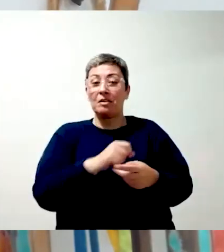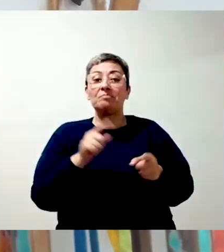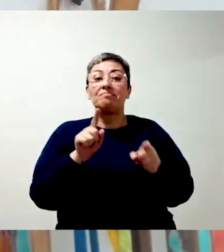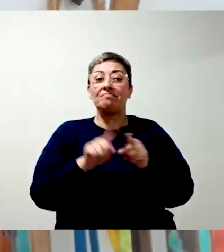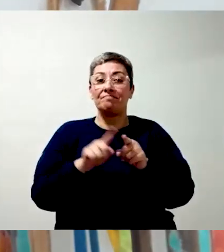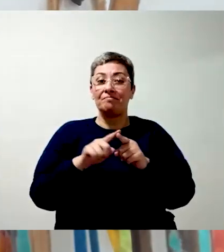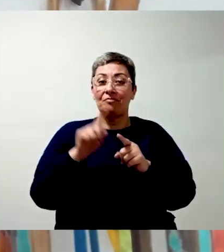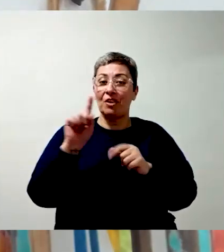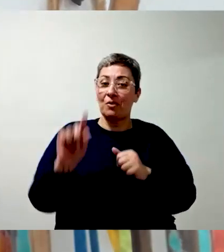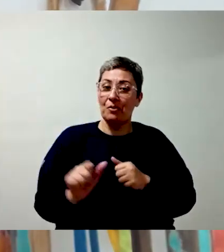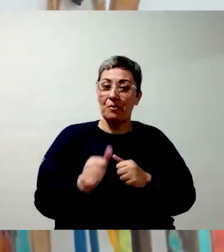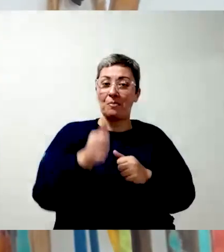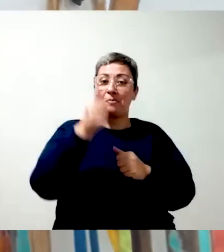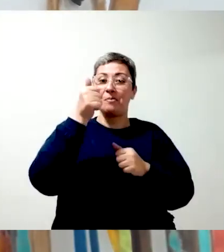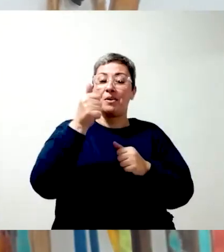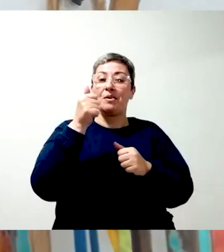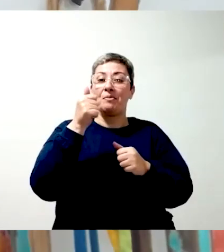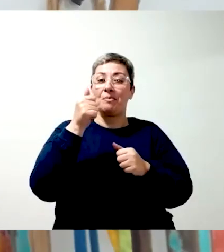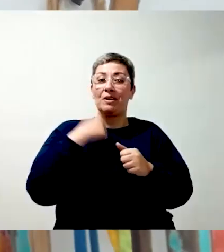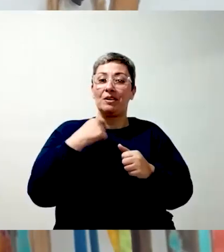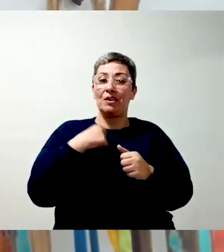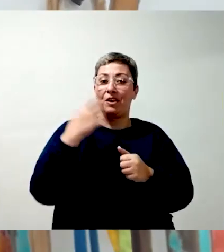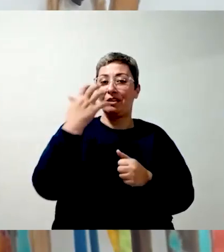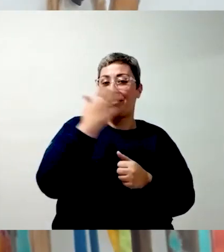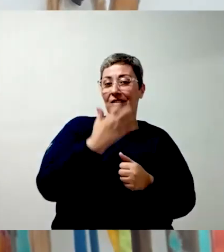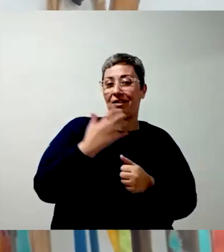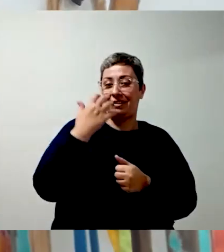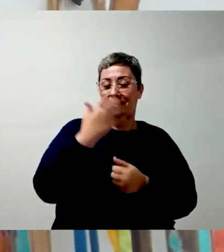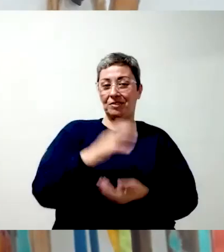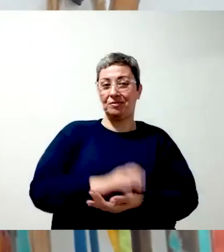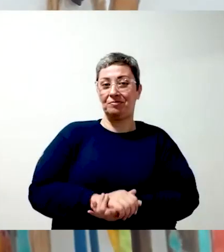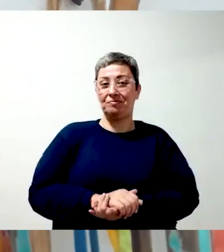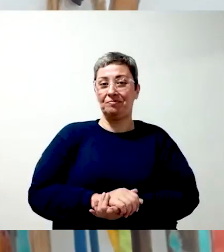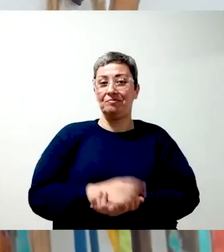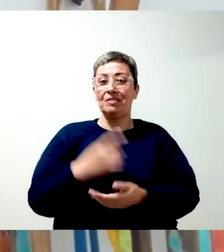e foi o seu primeiro intérprete.